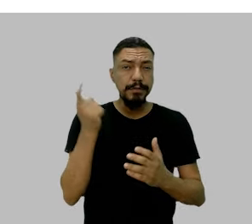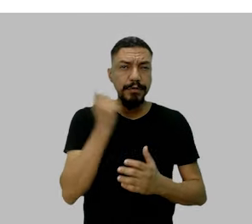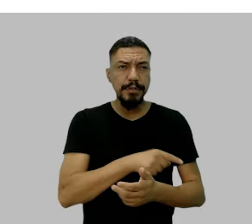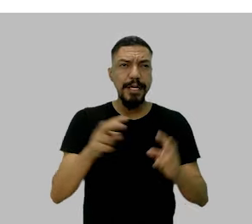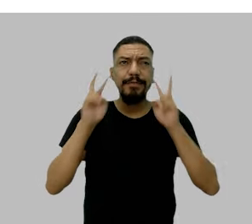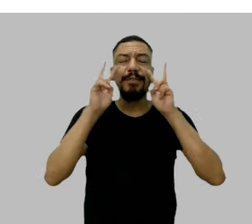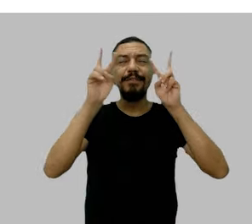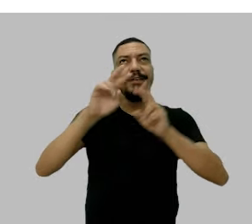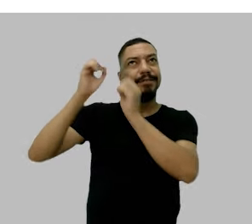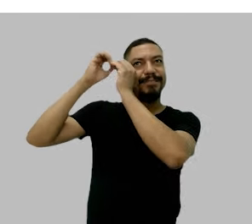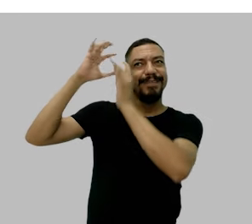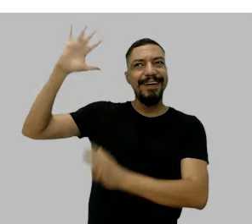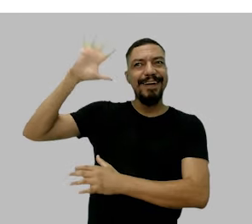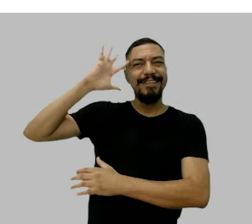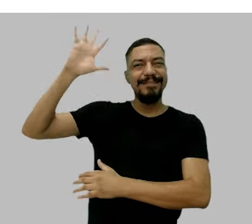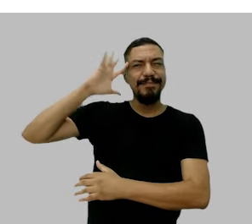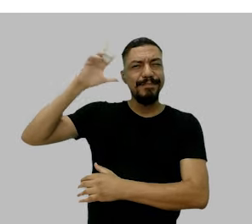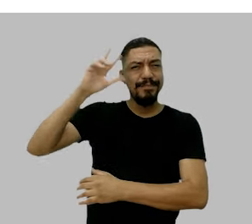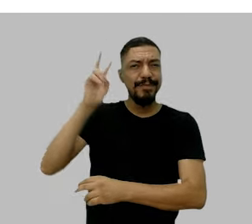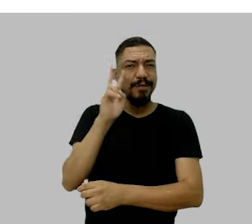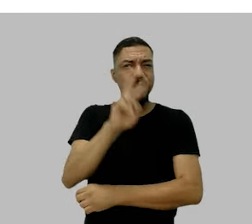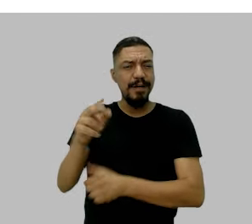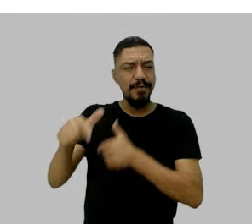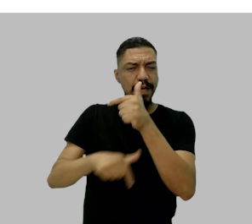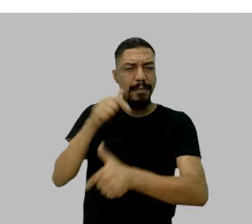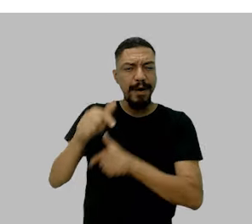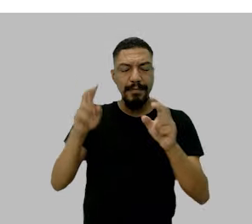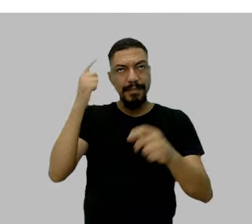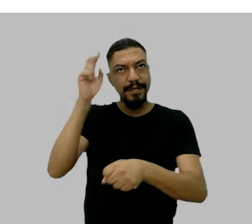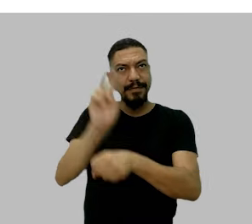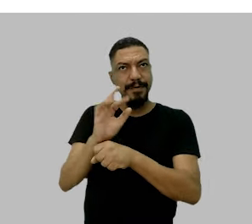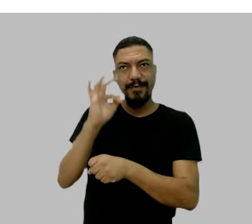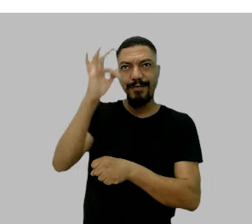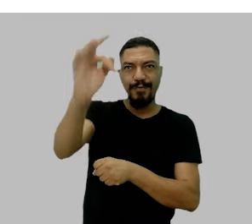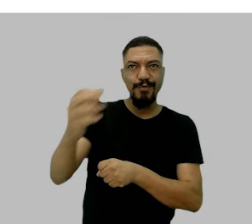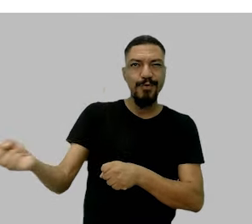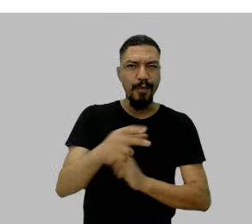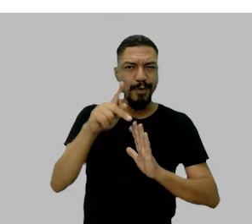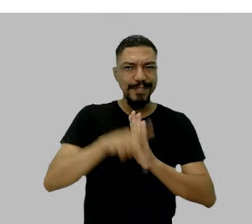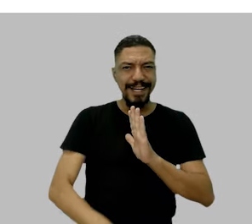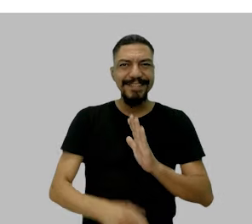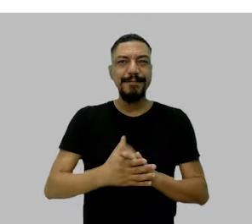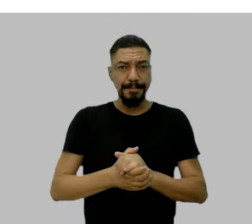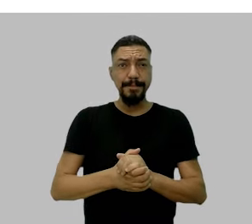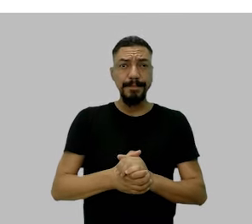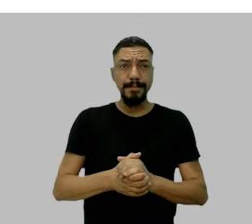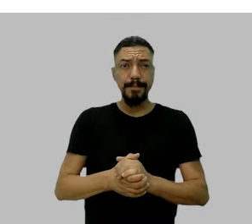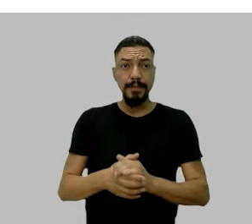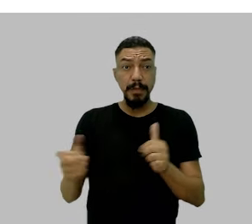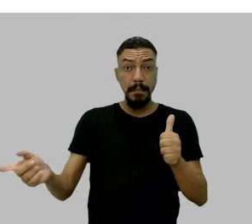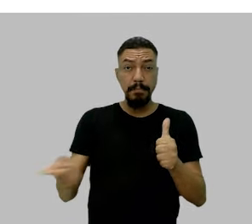vislumbrar, né, visualizar o que a gente fez e vislumbrar o que a gente pode fazer num próximo projeto. Então, primeira coisa,